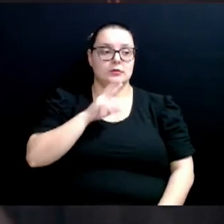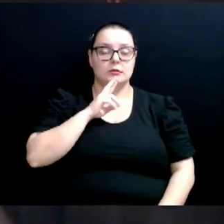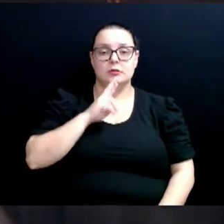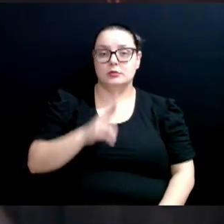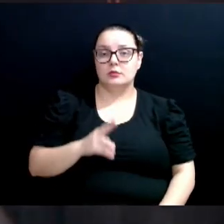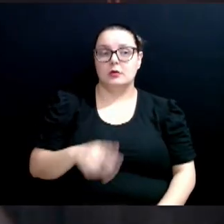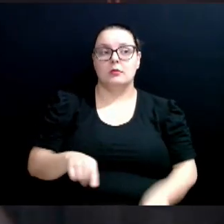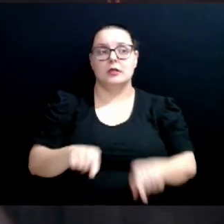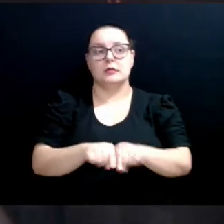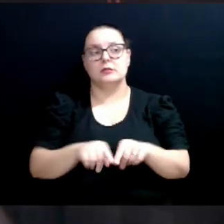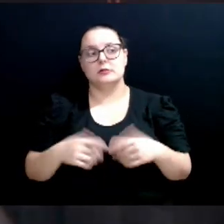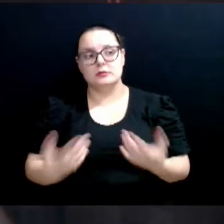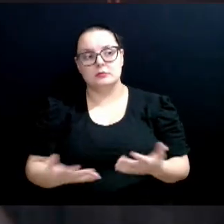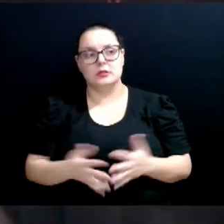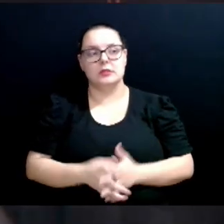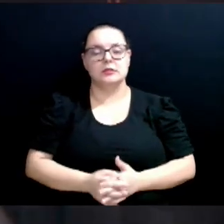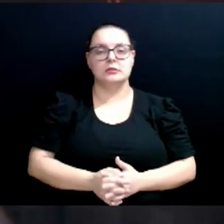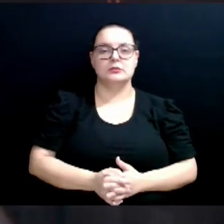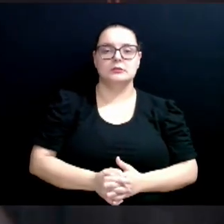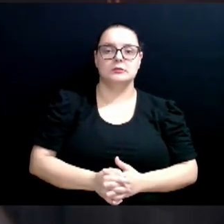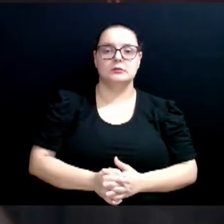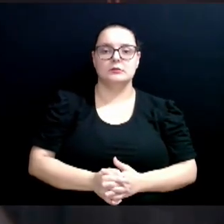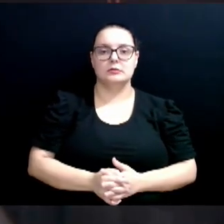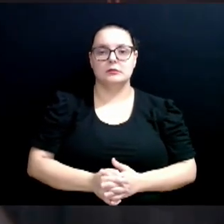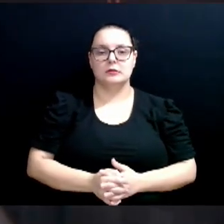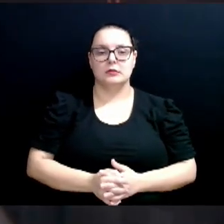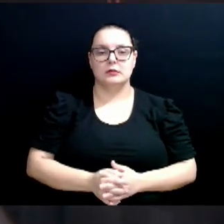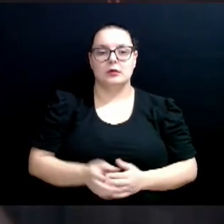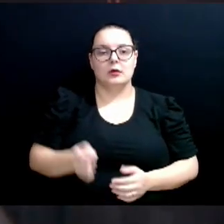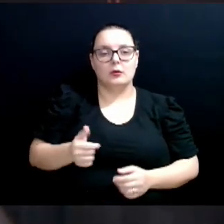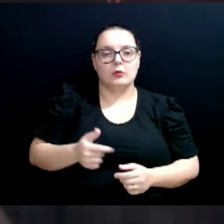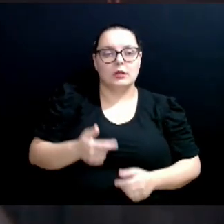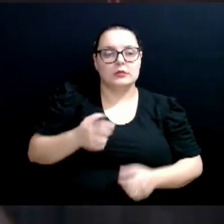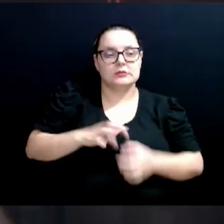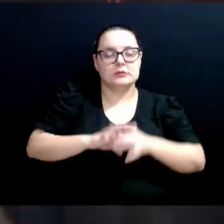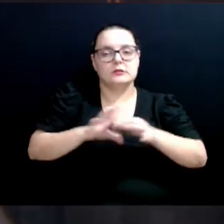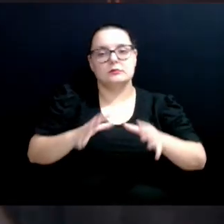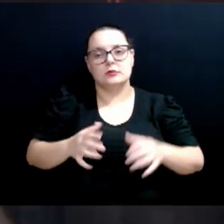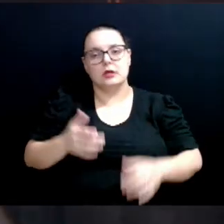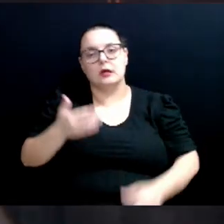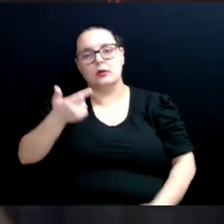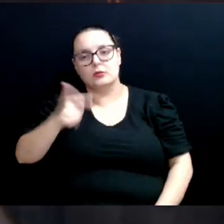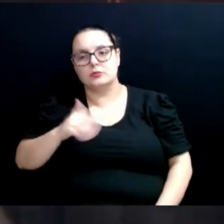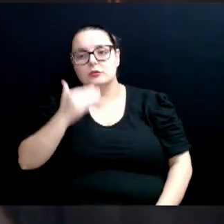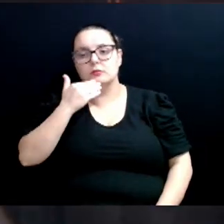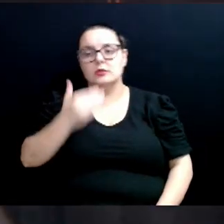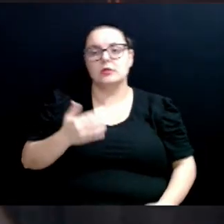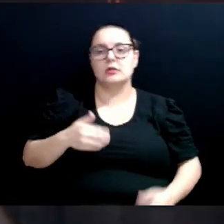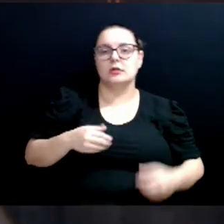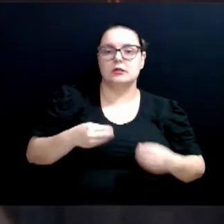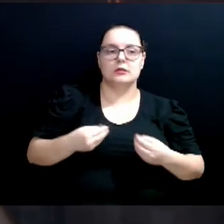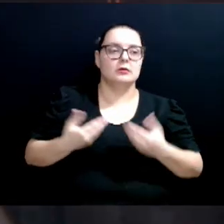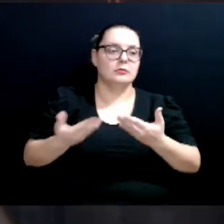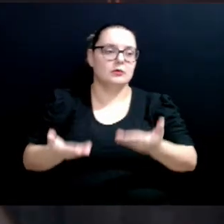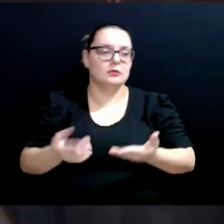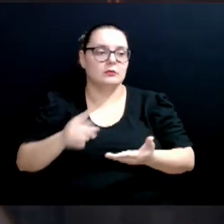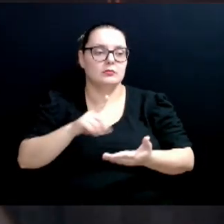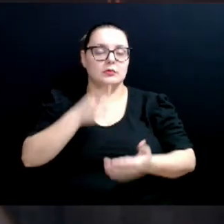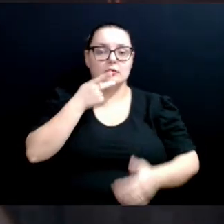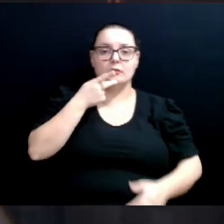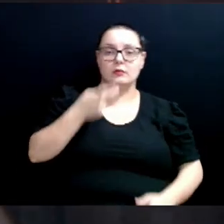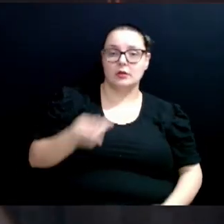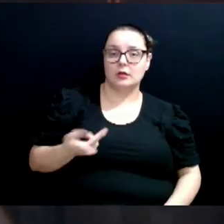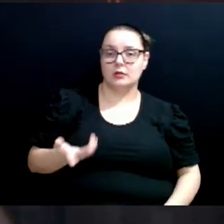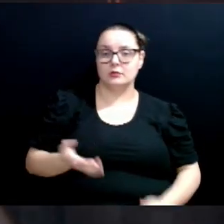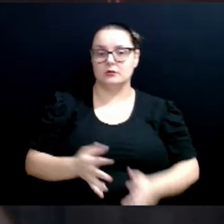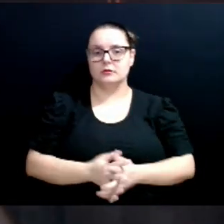vou quase que autorizando ao outro continuar pedindo, porque aí eu acabo dando, não falo.